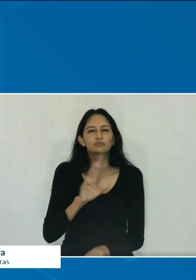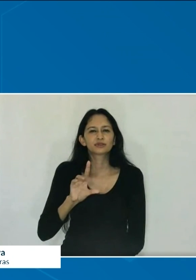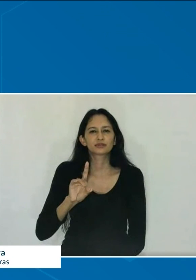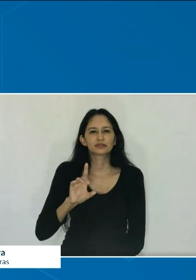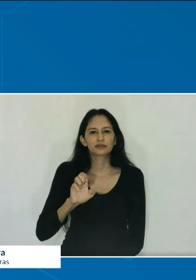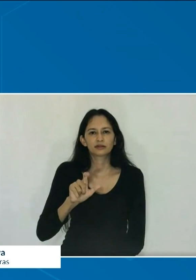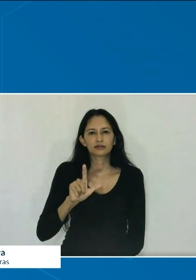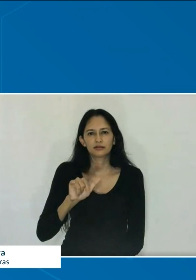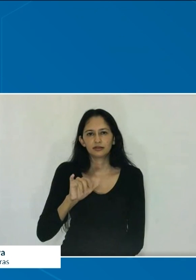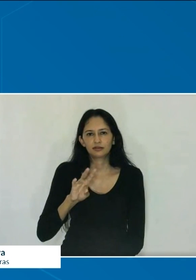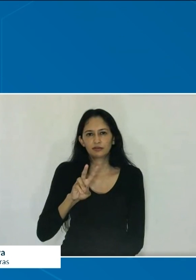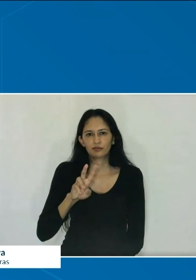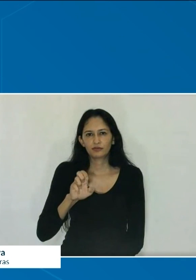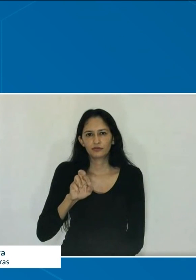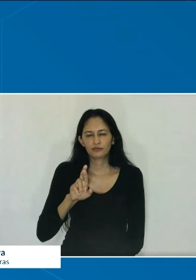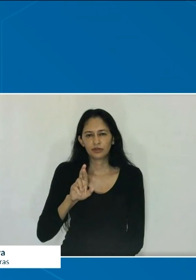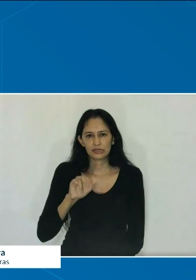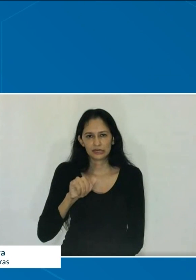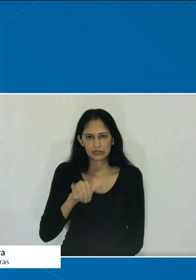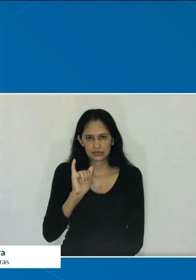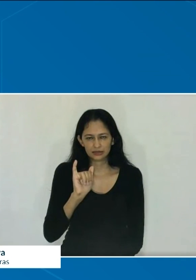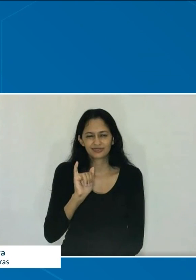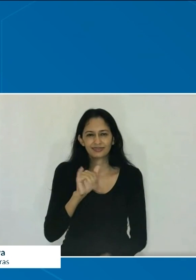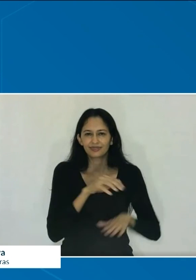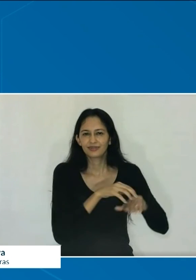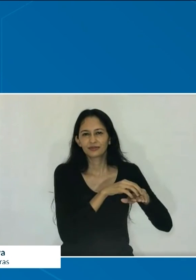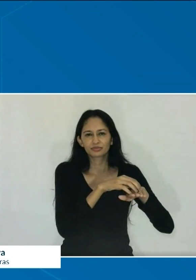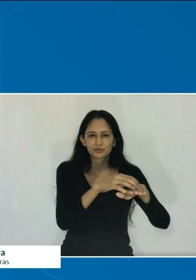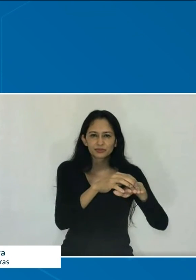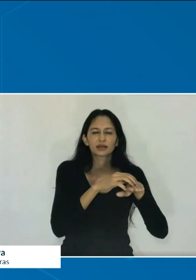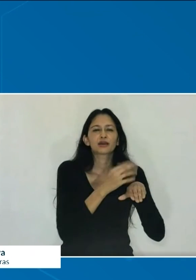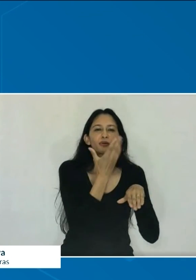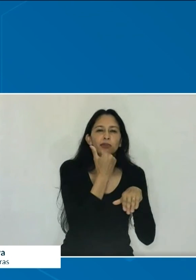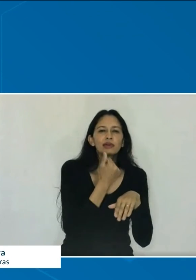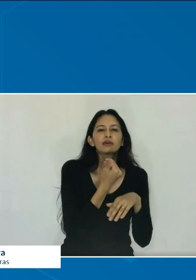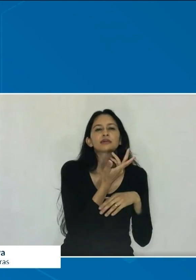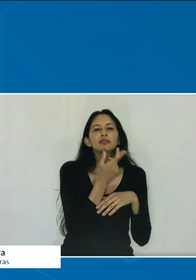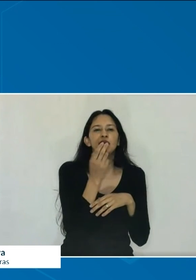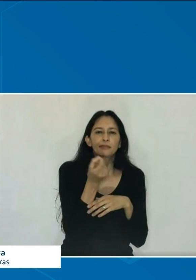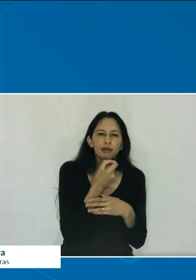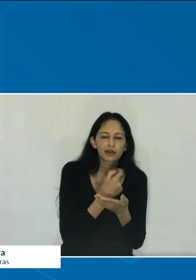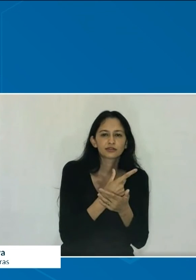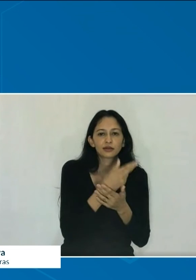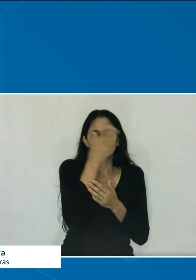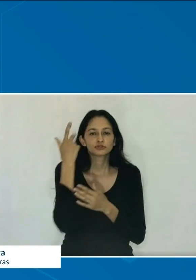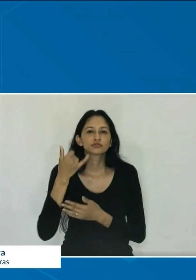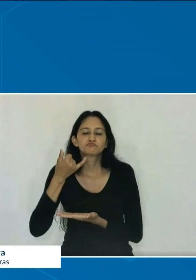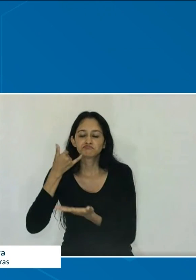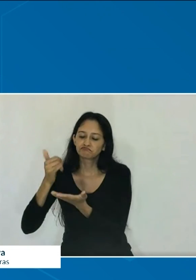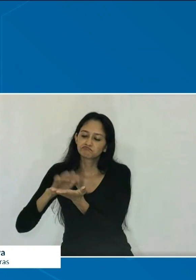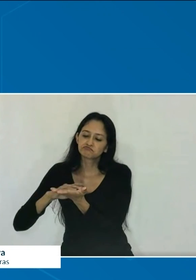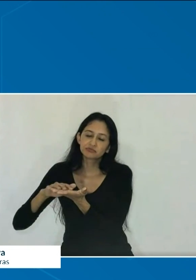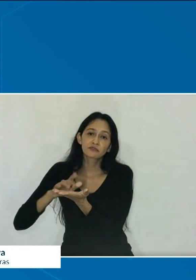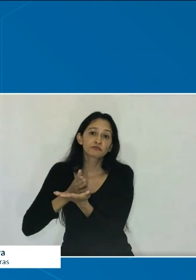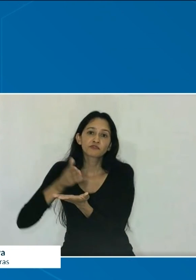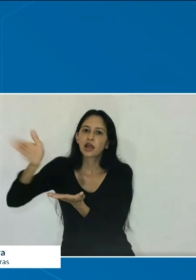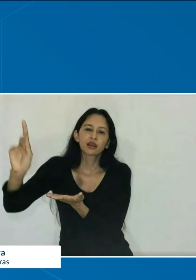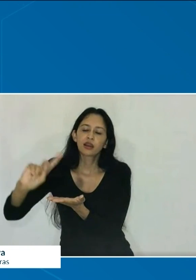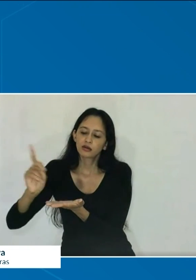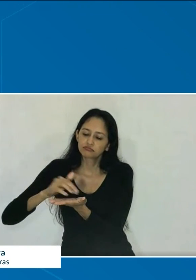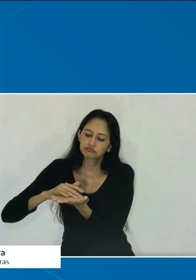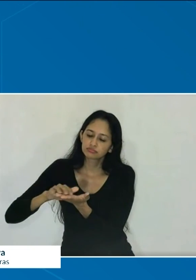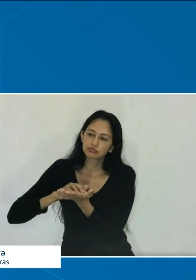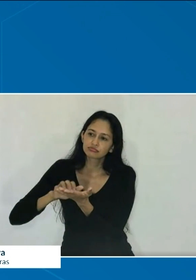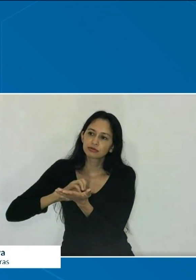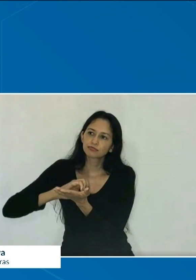pandemia. Até porque as tendências do futuro é que a maioria das pessoas vão começar a utilizar mais o comércio eletrônico e, portanto,